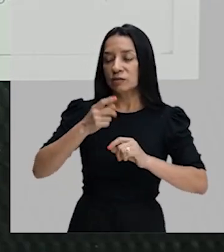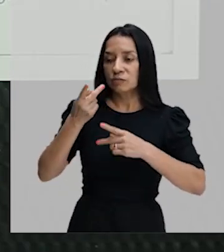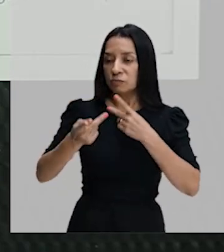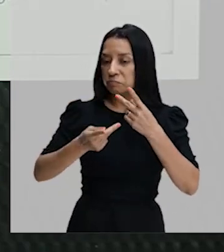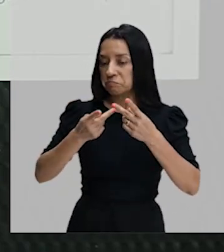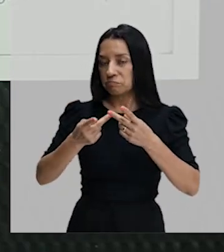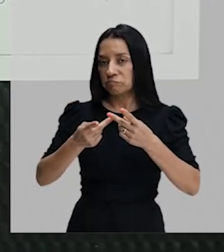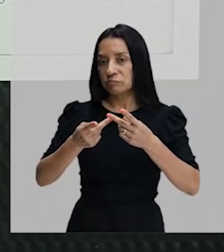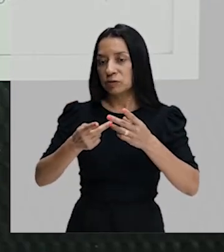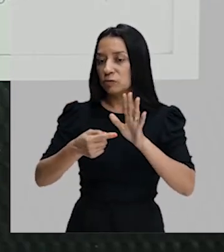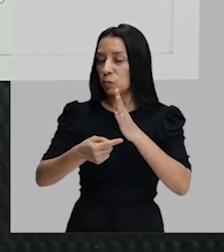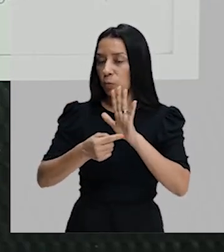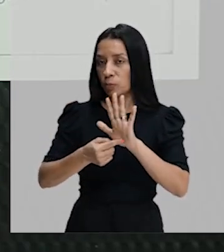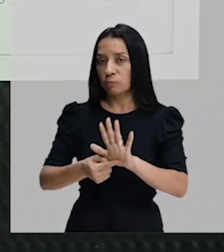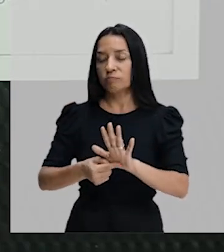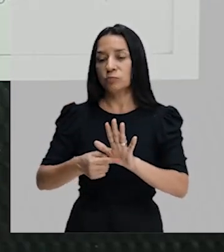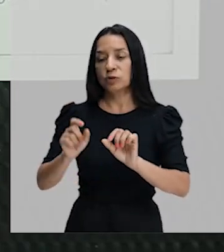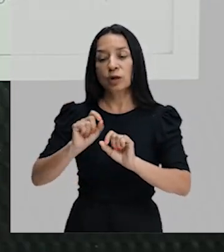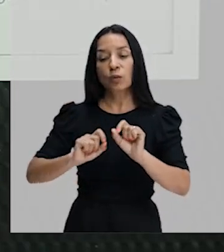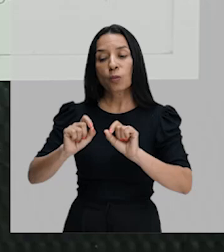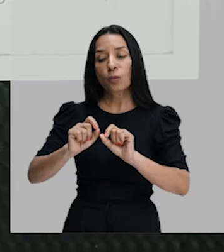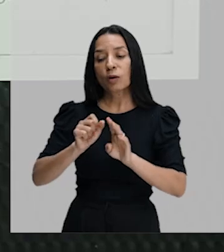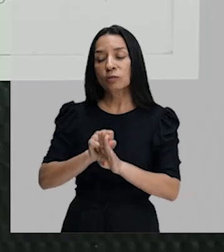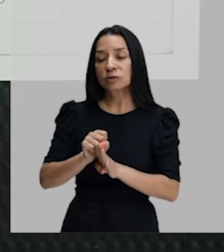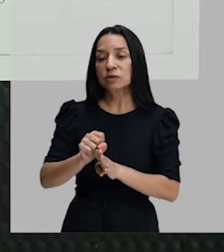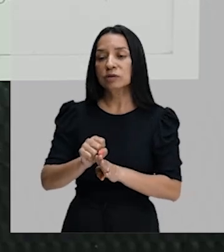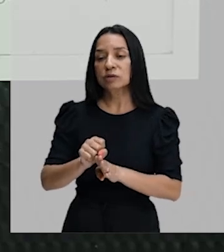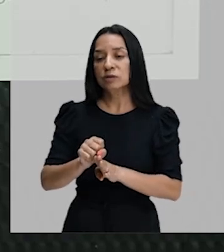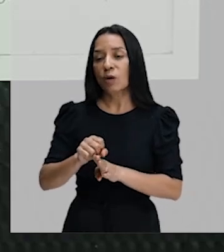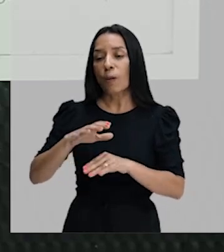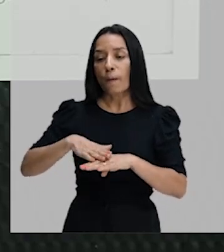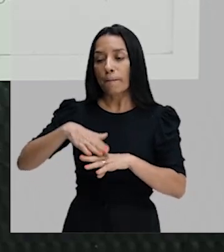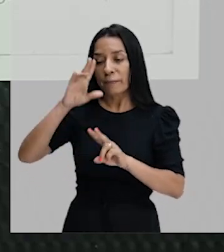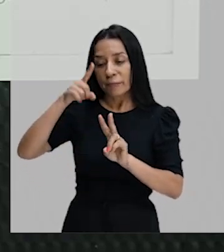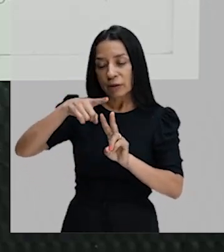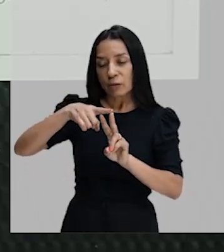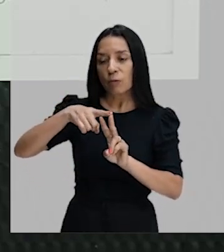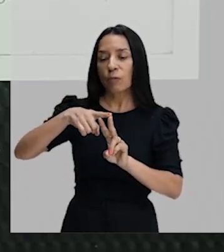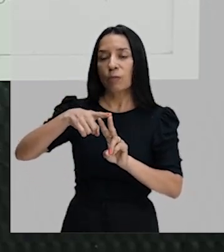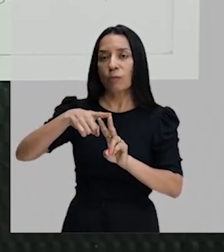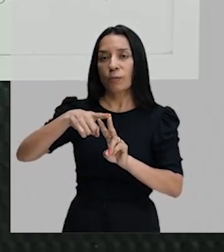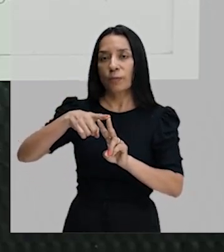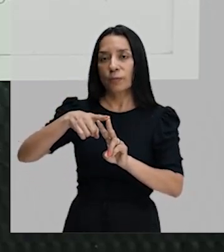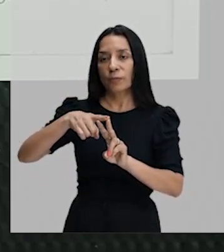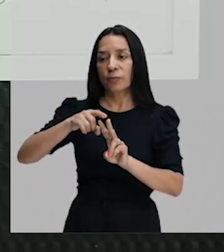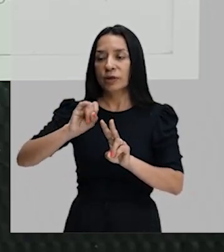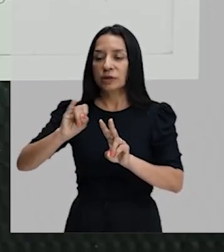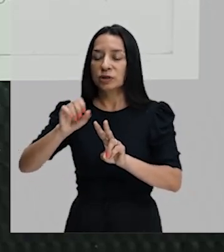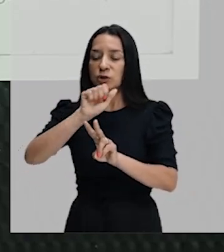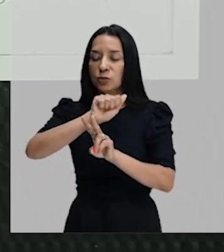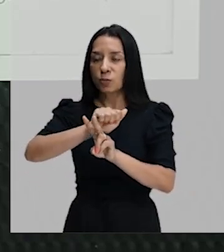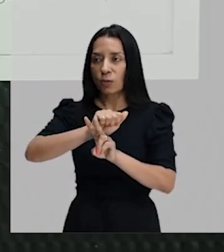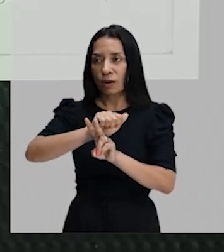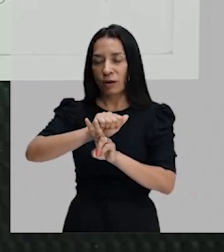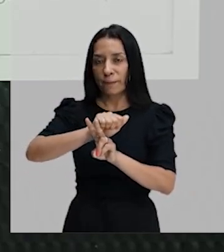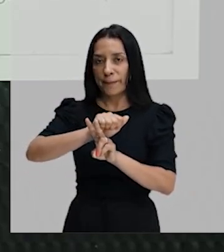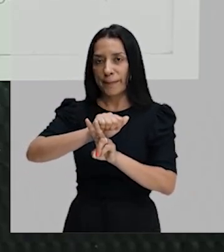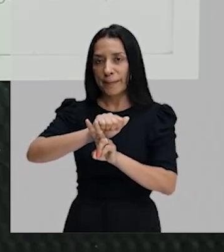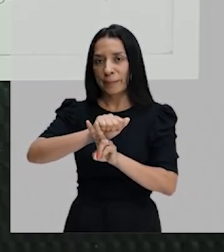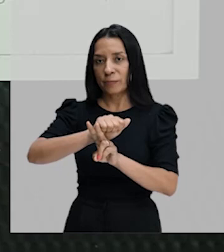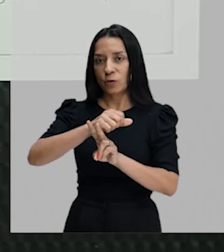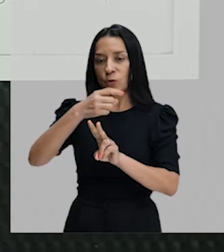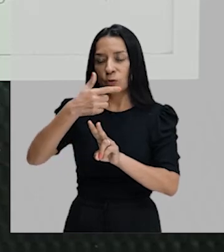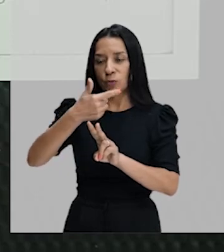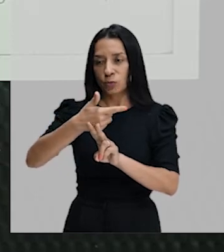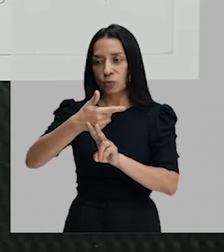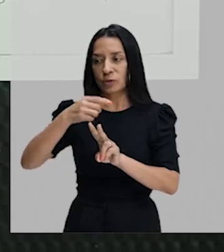tua operação. Por exemplo, se o vetor A for 2 e o vetor B for 3, o B é maior do que o A,